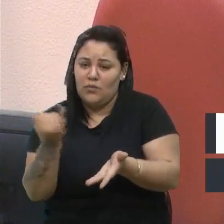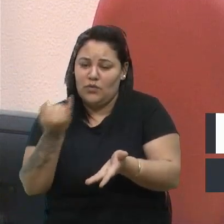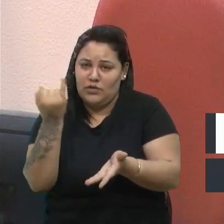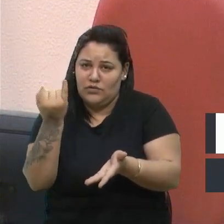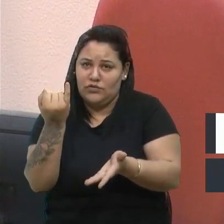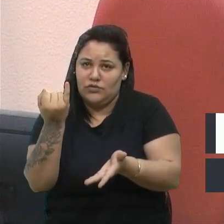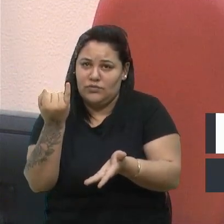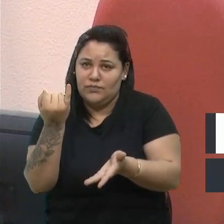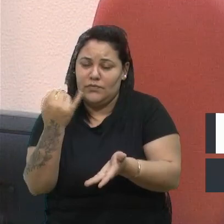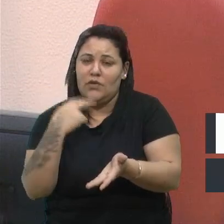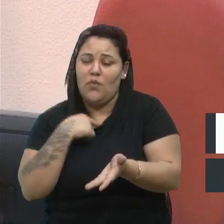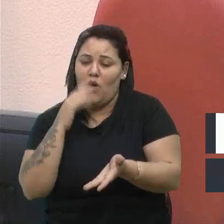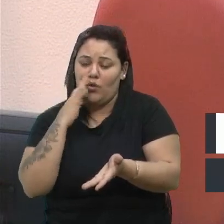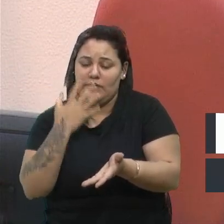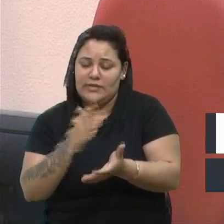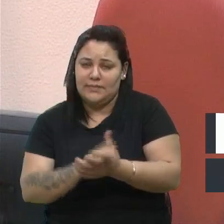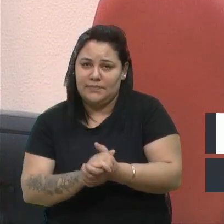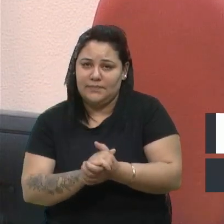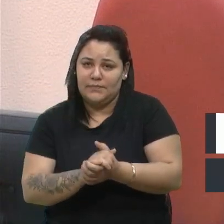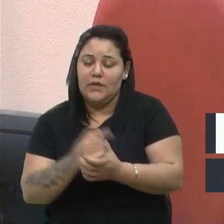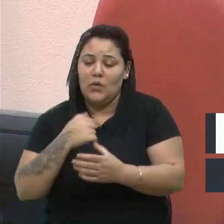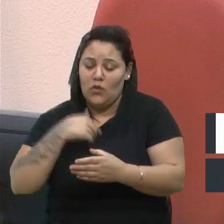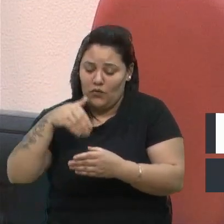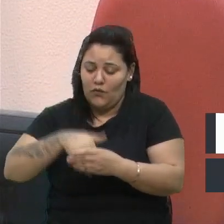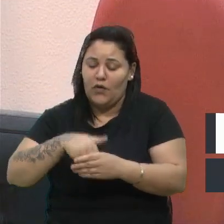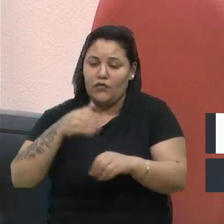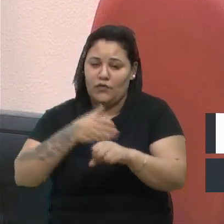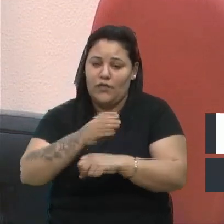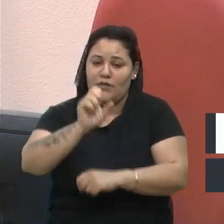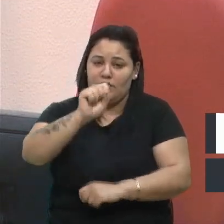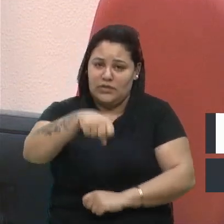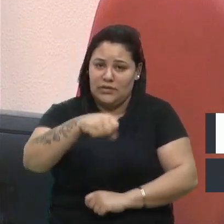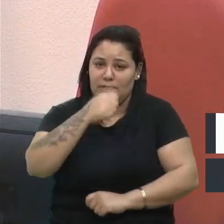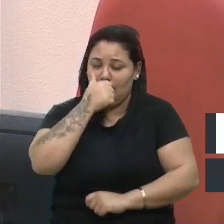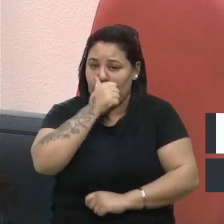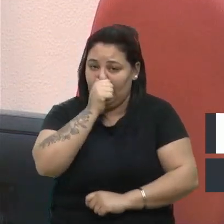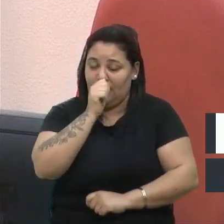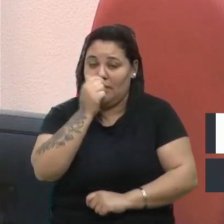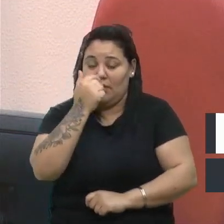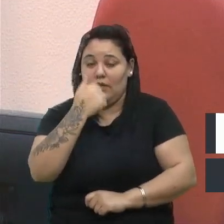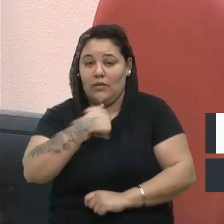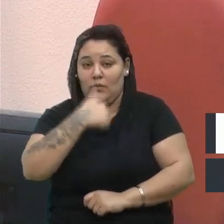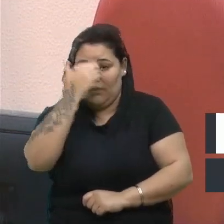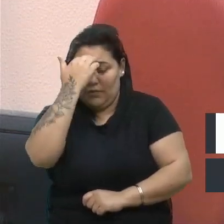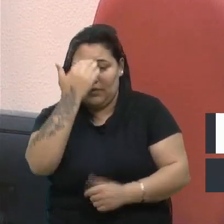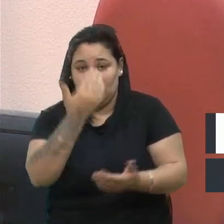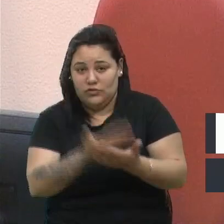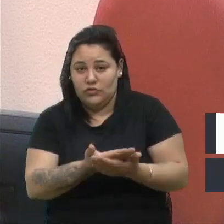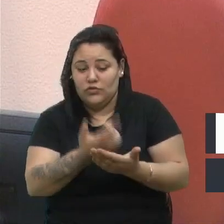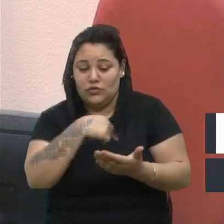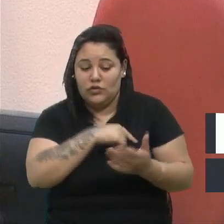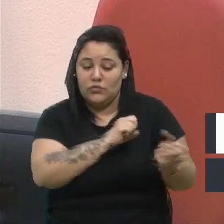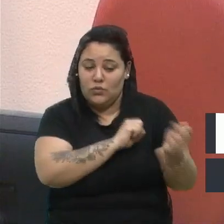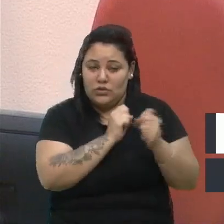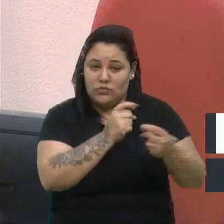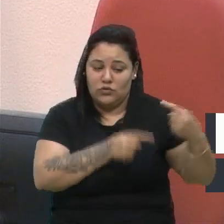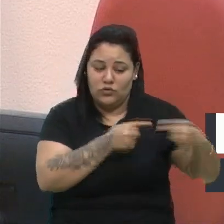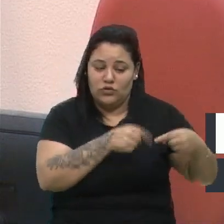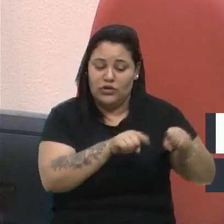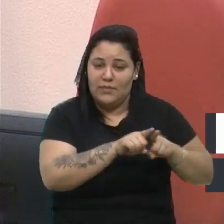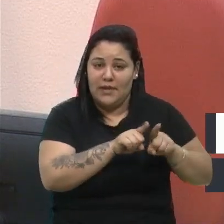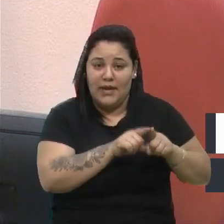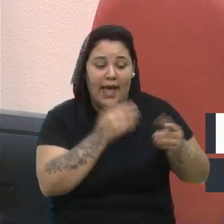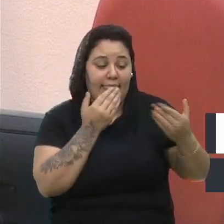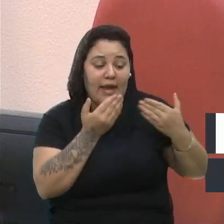acontecer jamais. Então, eu voto favorável. Acredito que futuramente a gente possa também discutir essa questão, né, de reavaliar